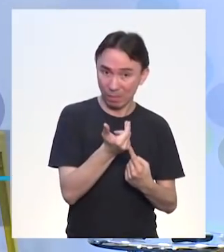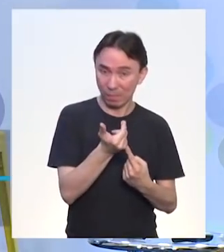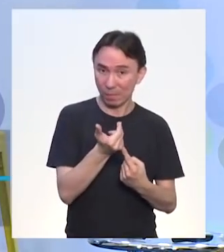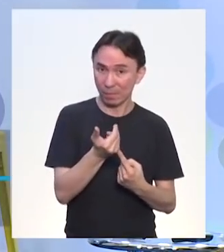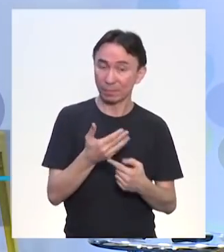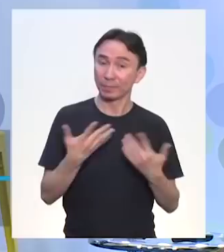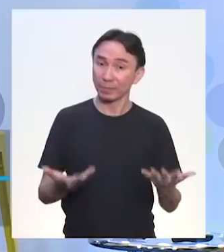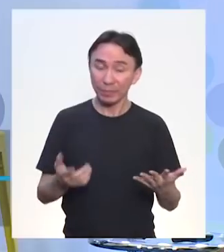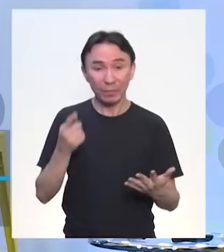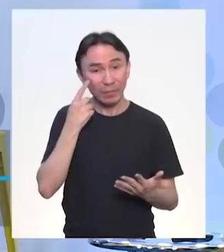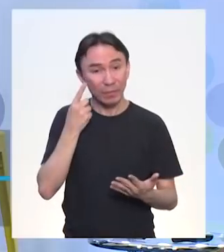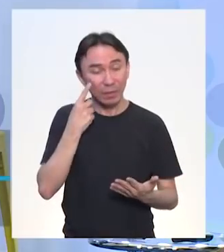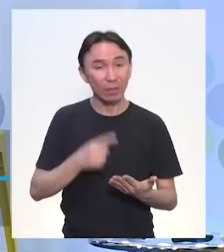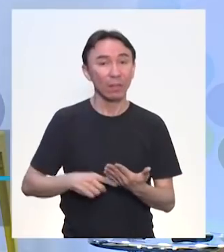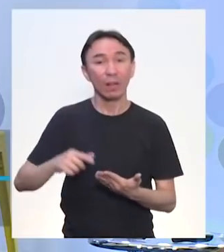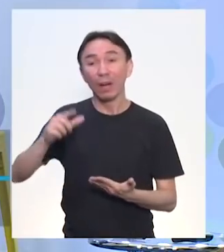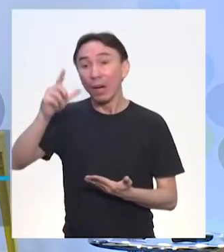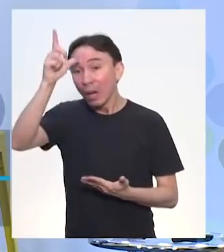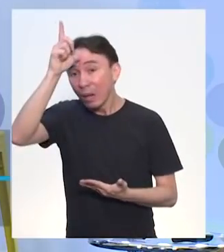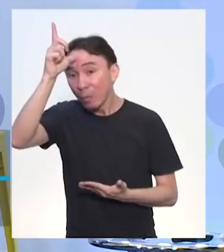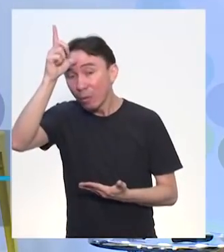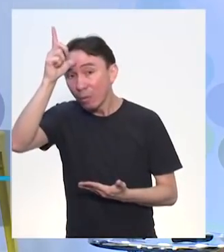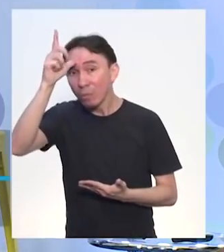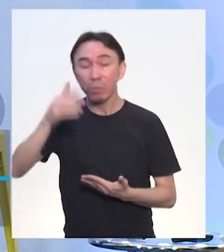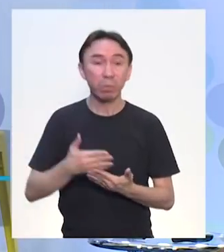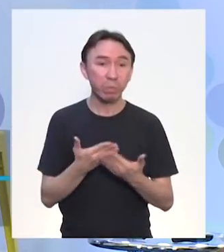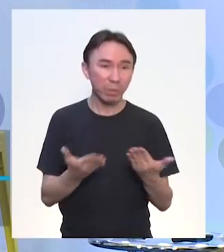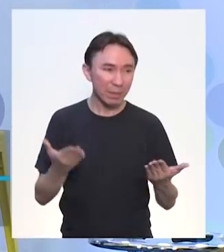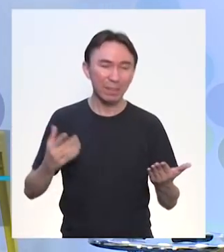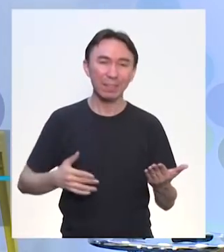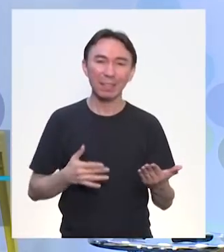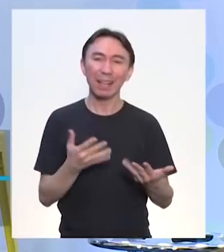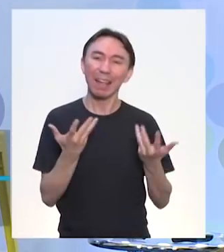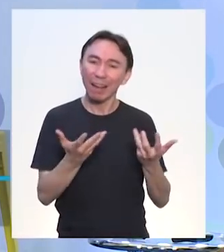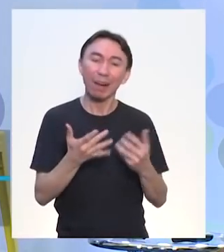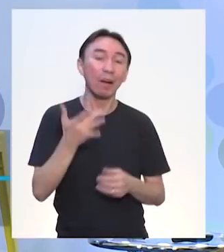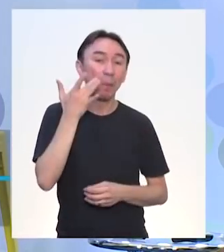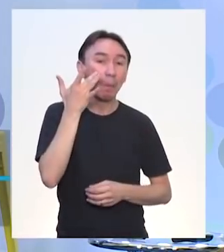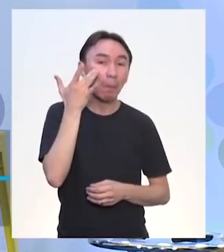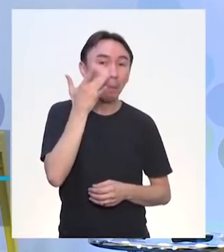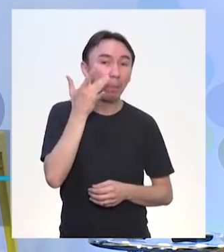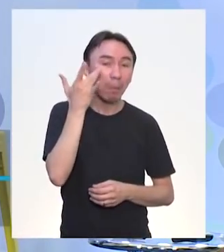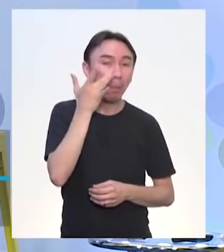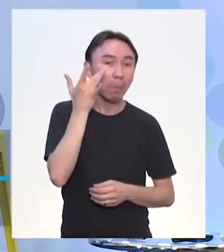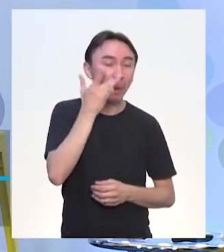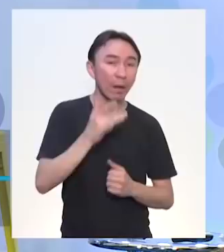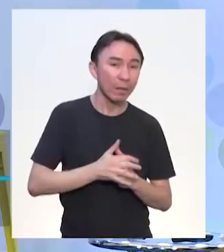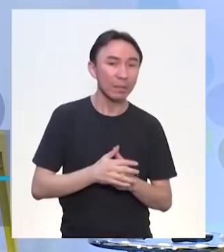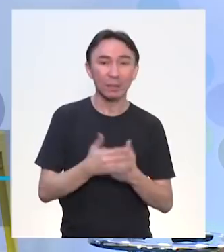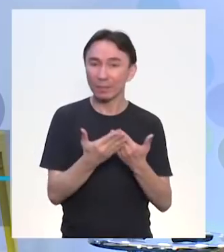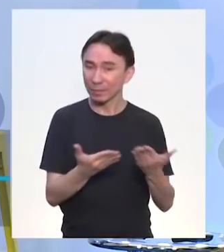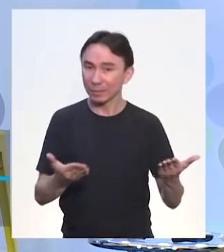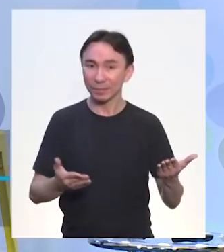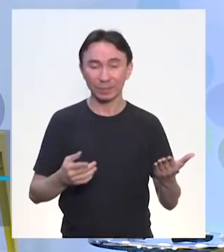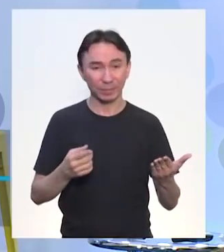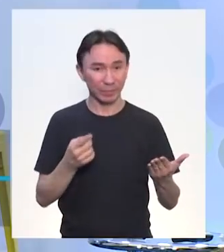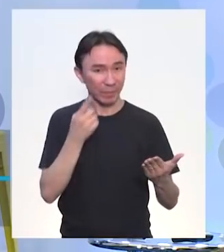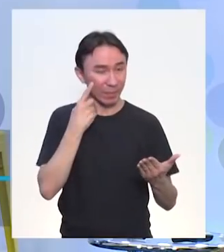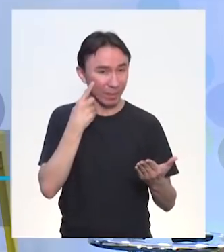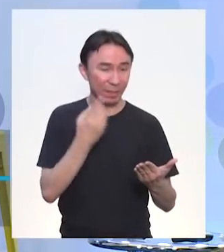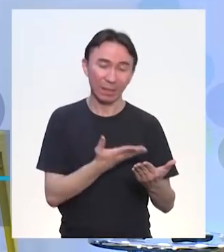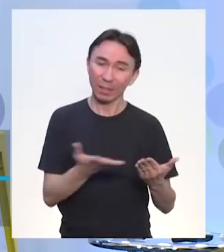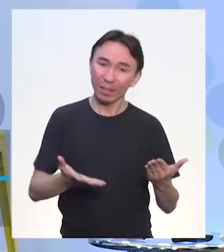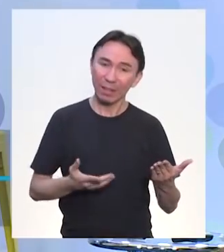se os alemães buscassem na estética uma forma de fugir daquela realidade